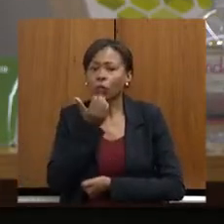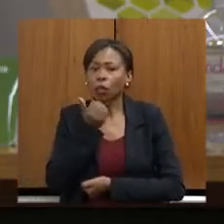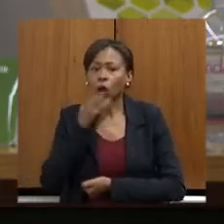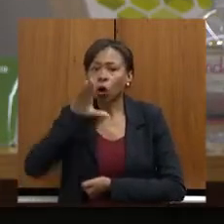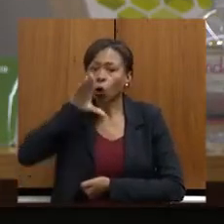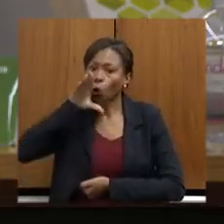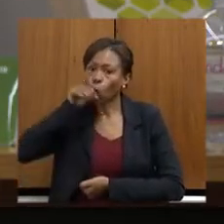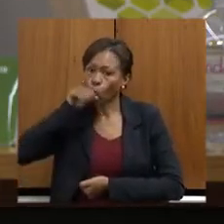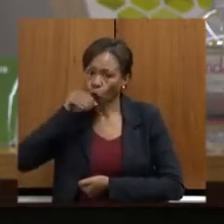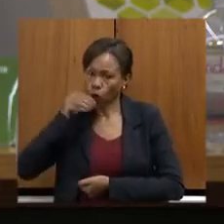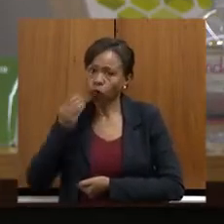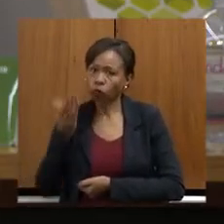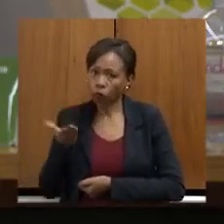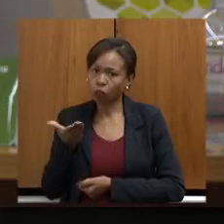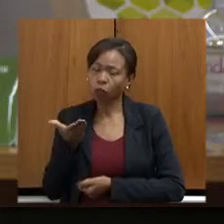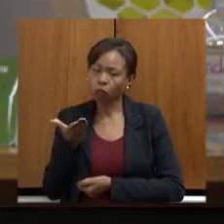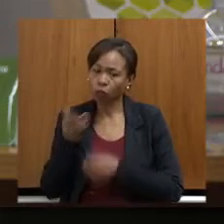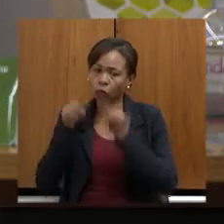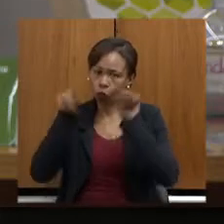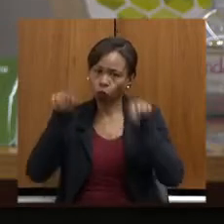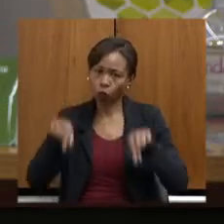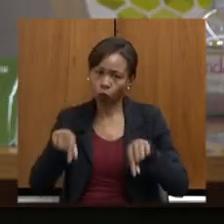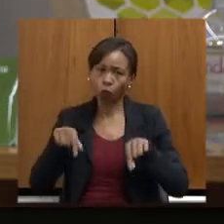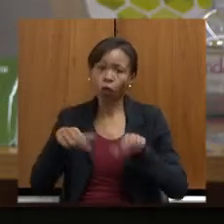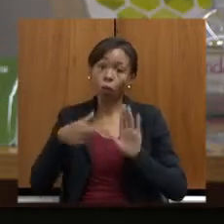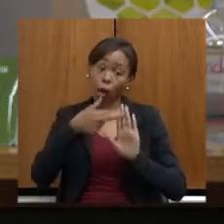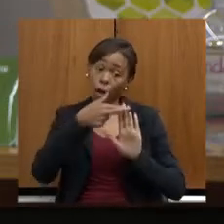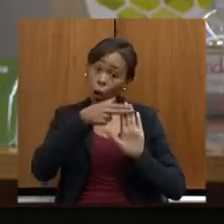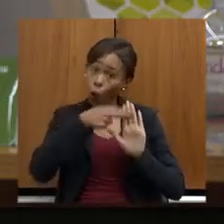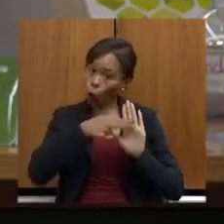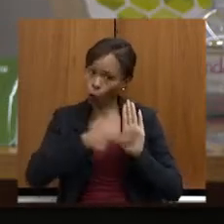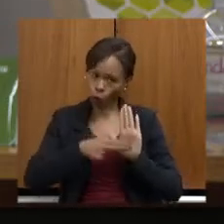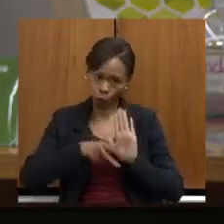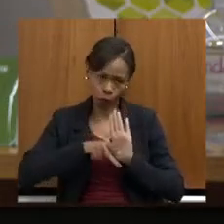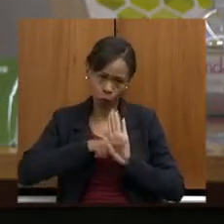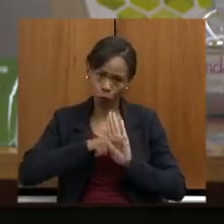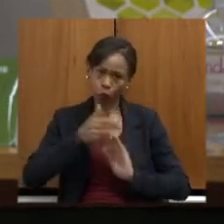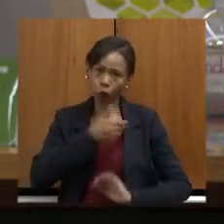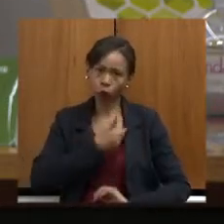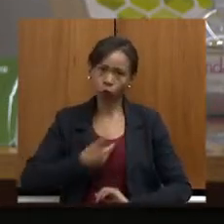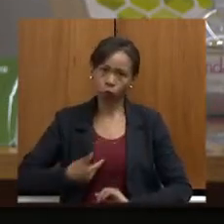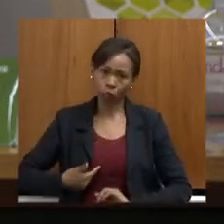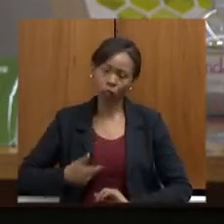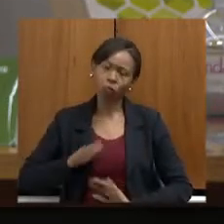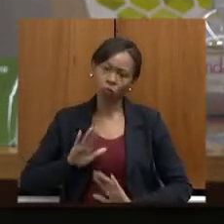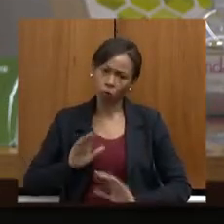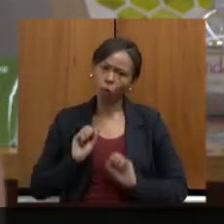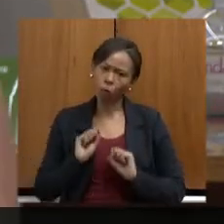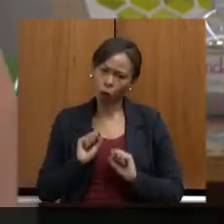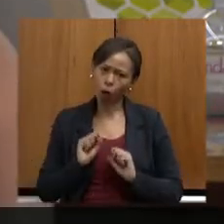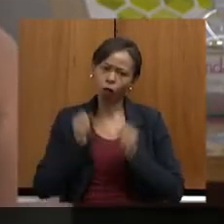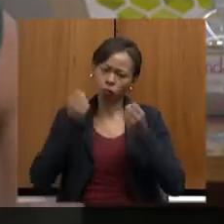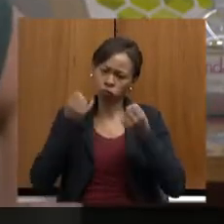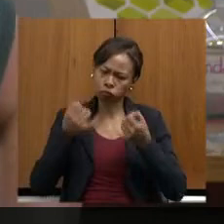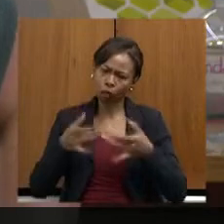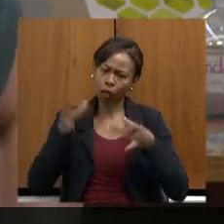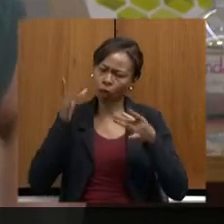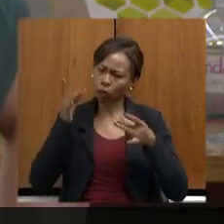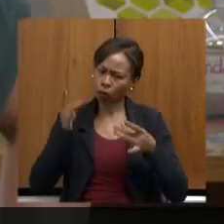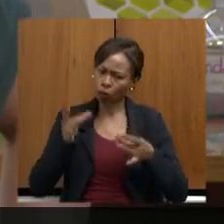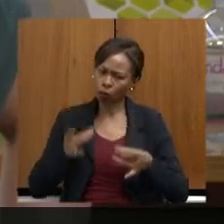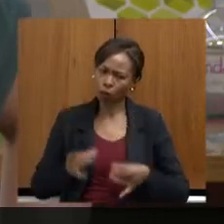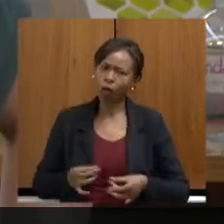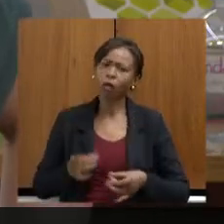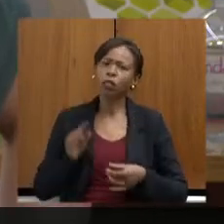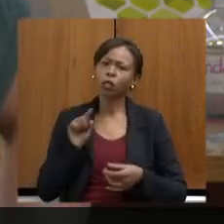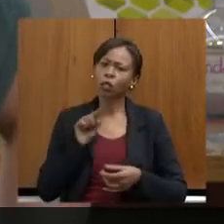segue aí as normas do estado e que a gente pode também esclarecer isso diretamente ou conseguir